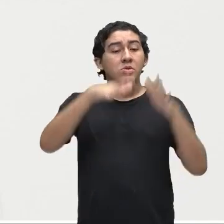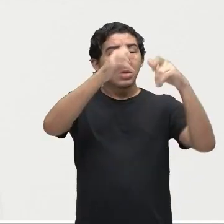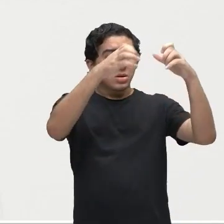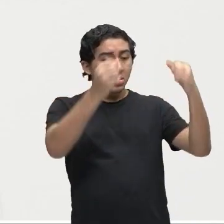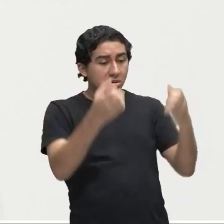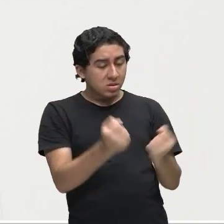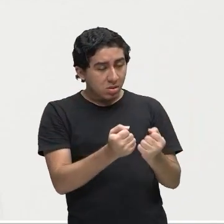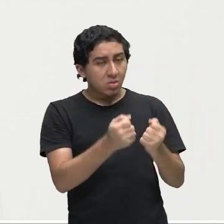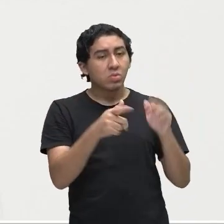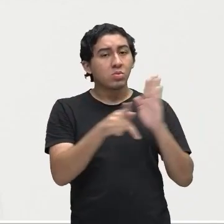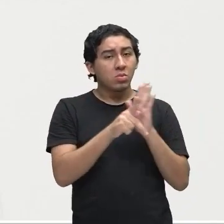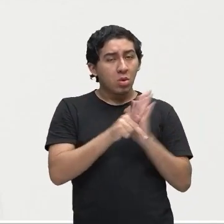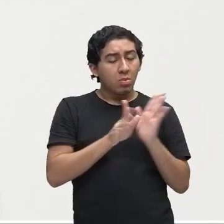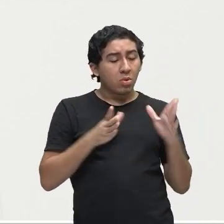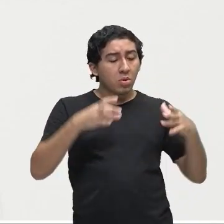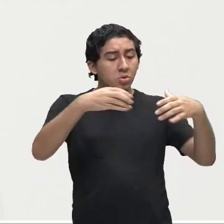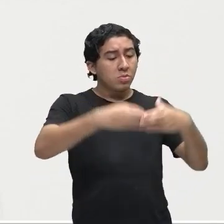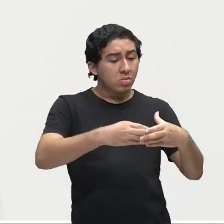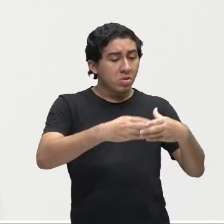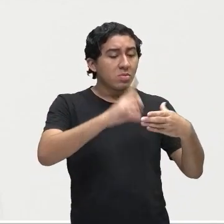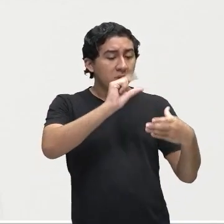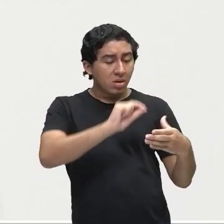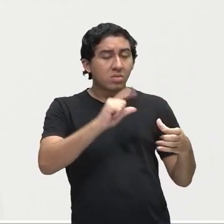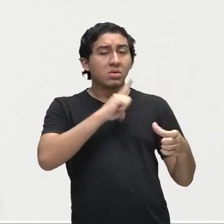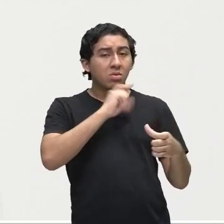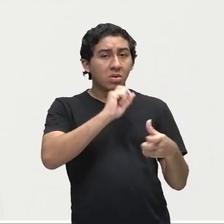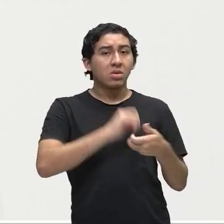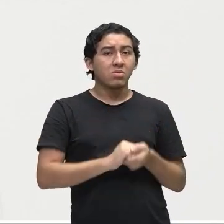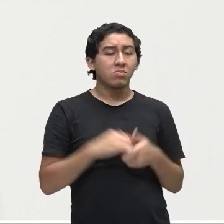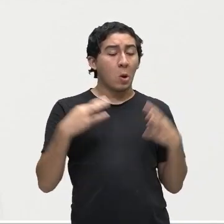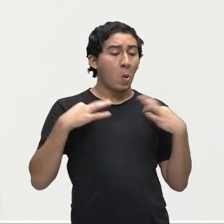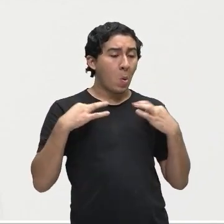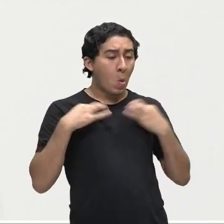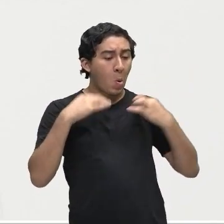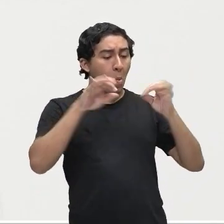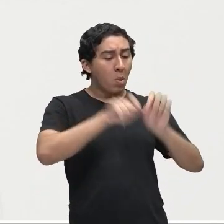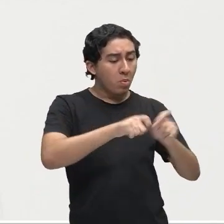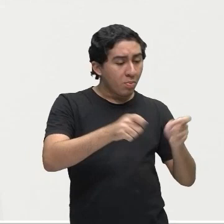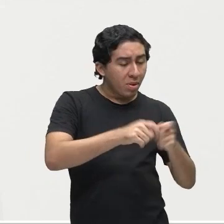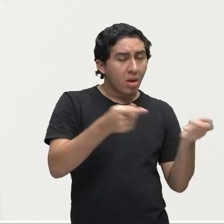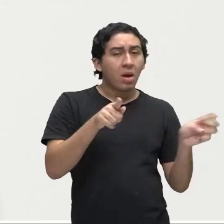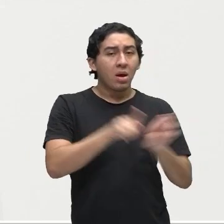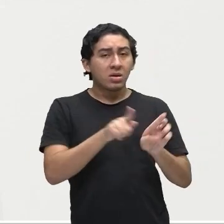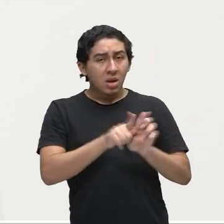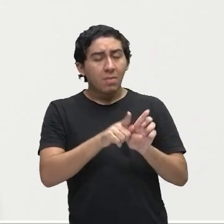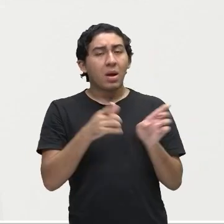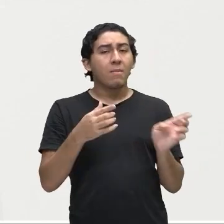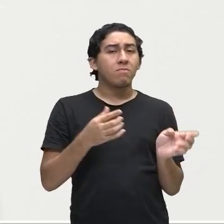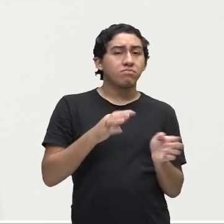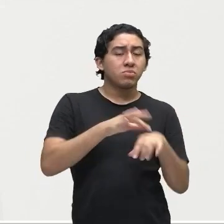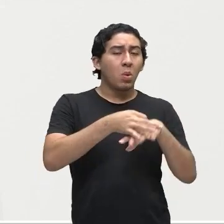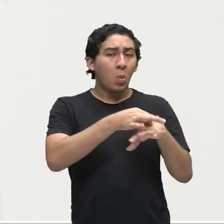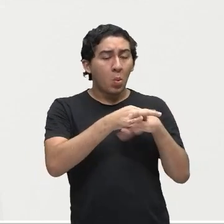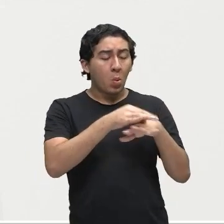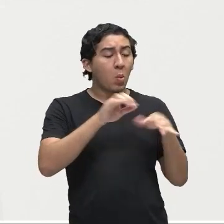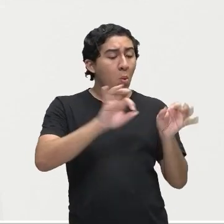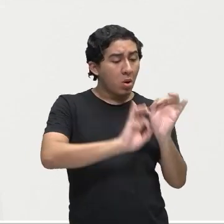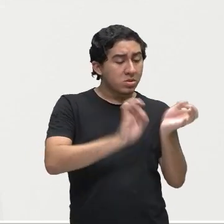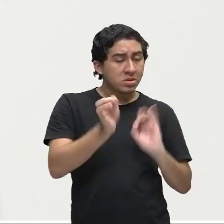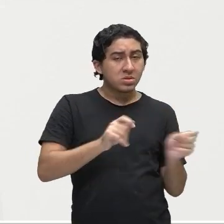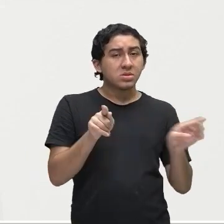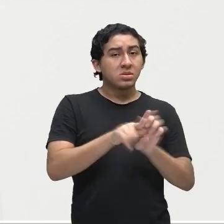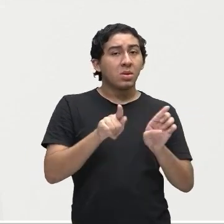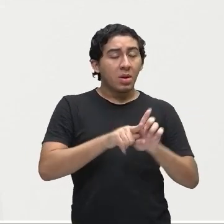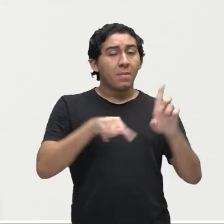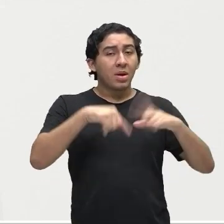em oficinas pequenas, fabricando vestuário, artigos de couro, instrumentos de trabalho, armas